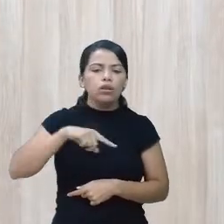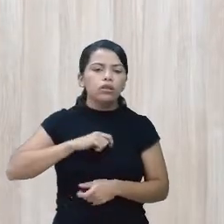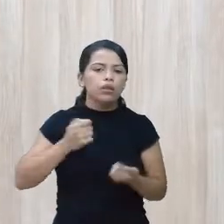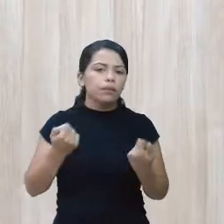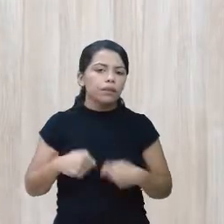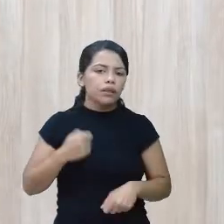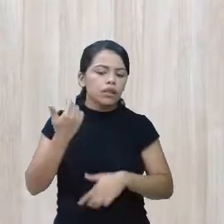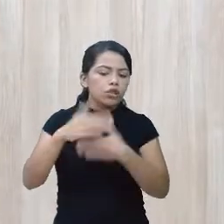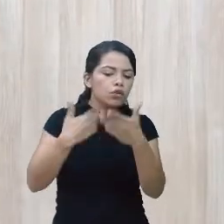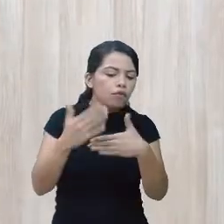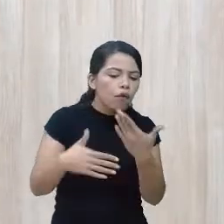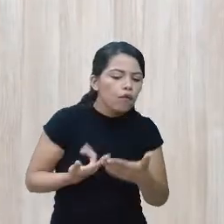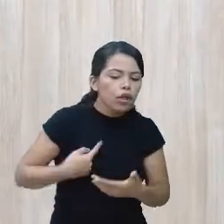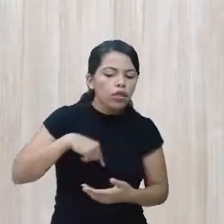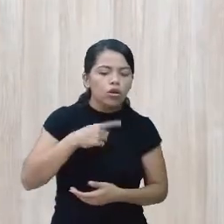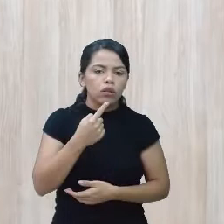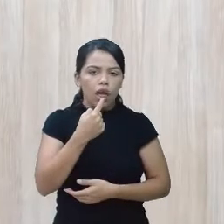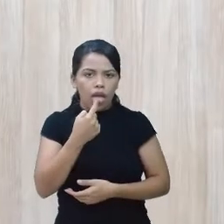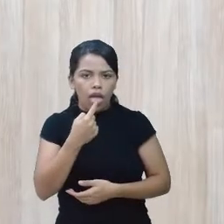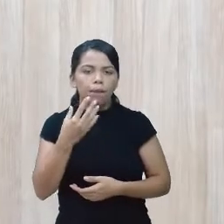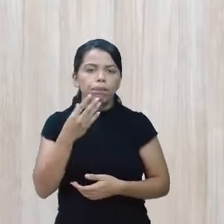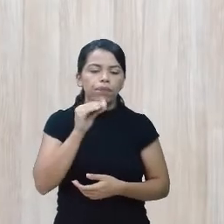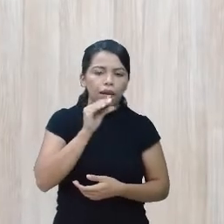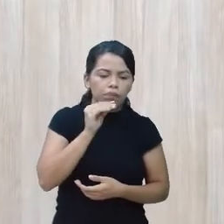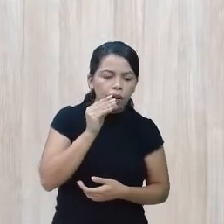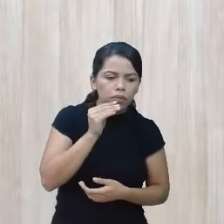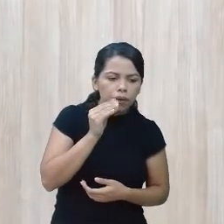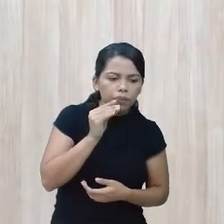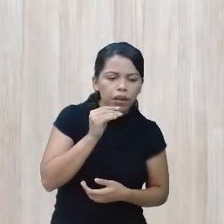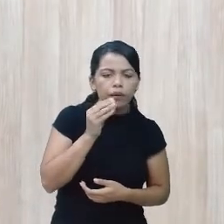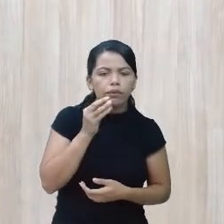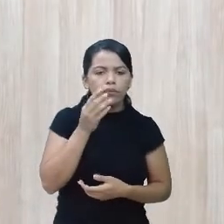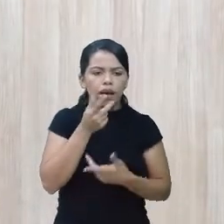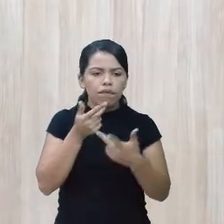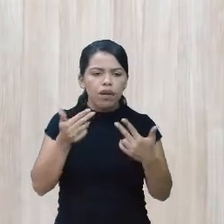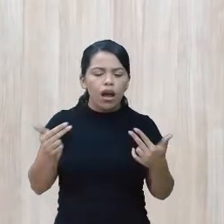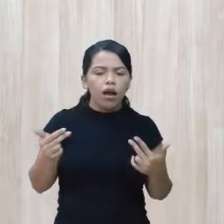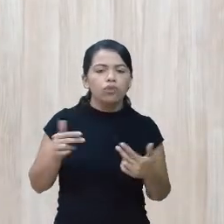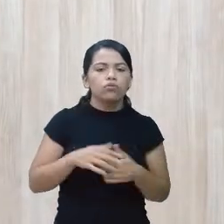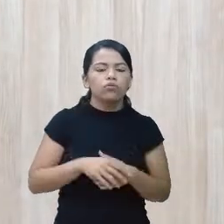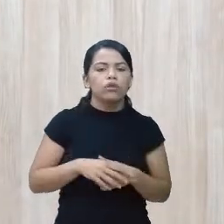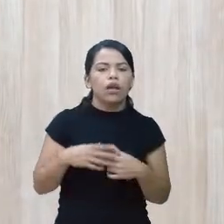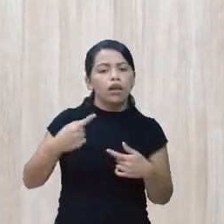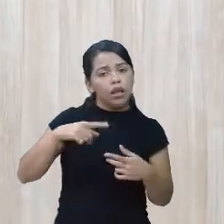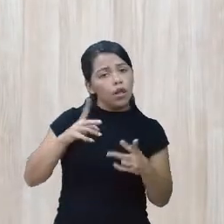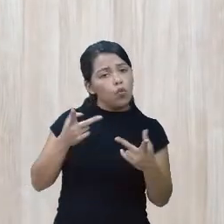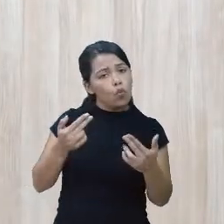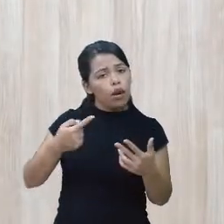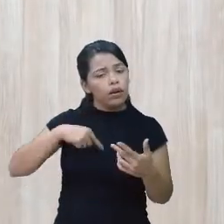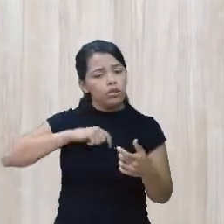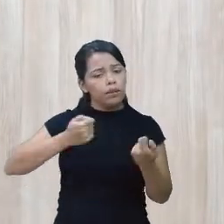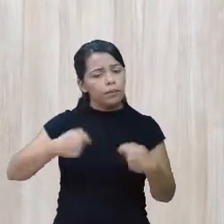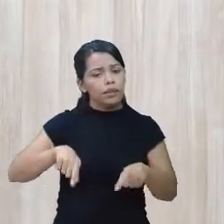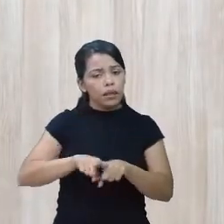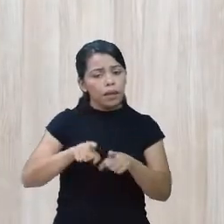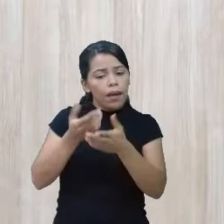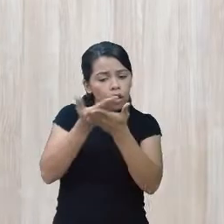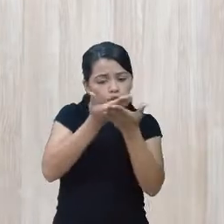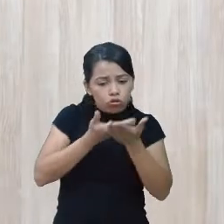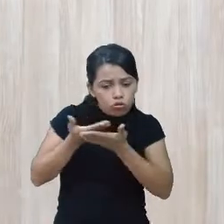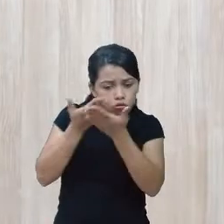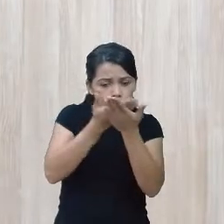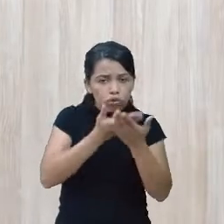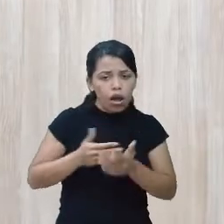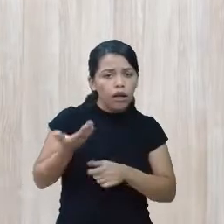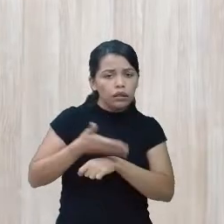né, desenvolver o nosso paladar, nossa capacidade de sentir sabores, e do mesmo jeito a gente também precisa estudar e treinar